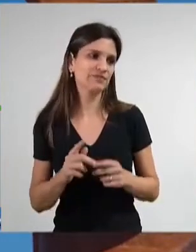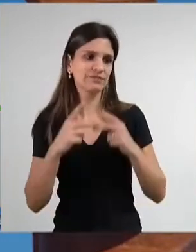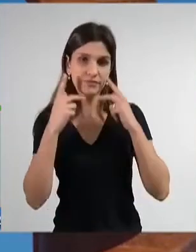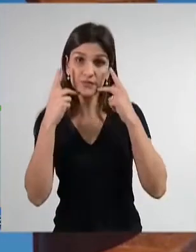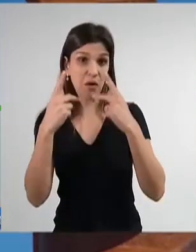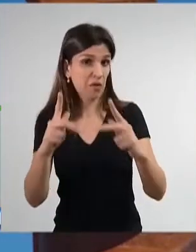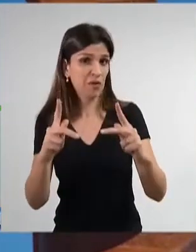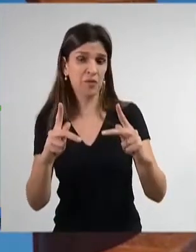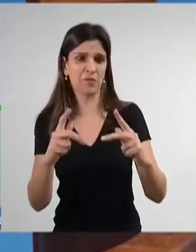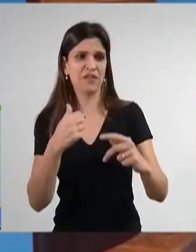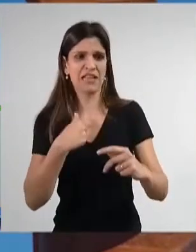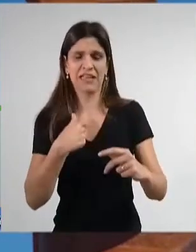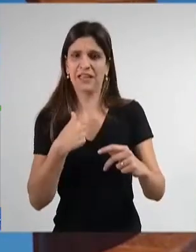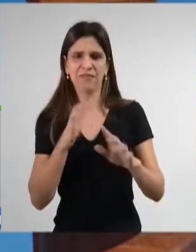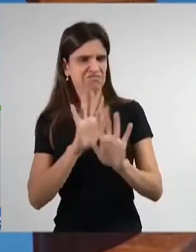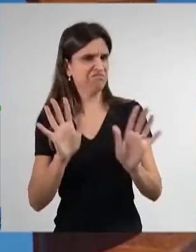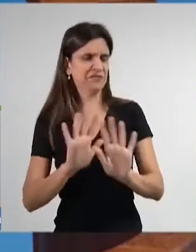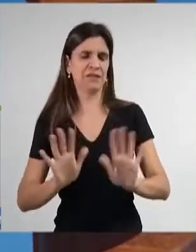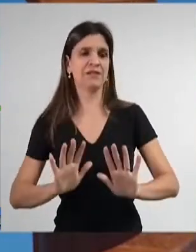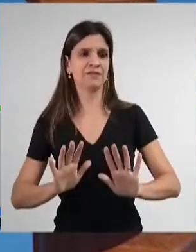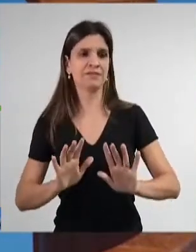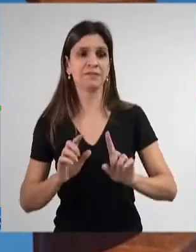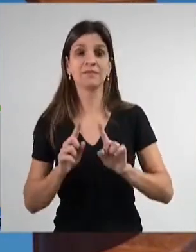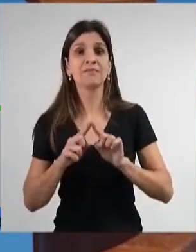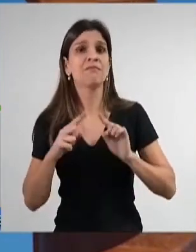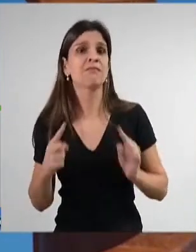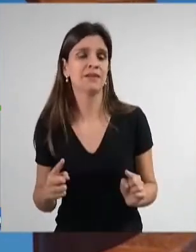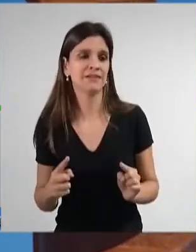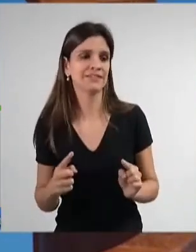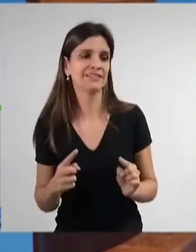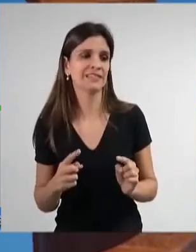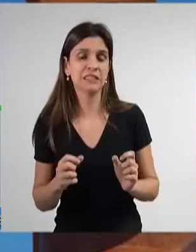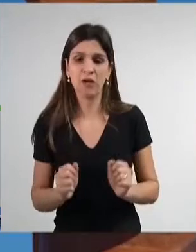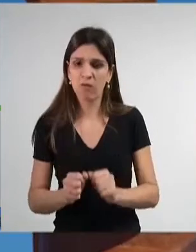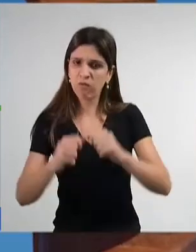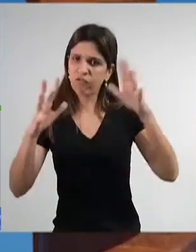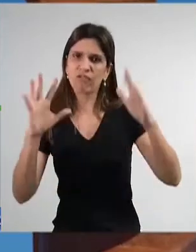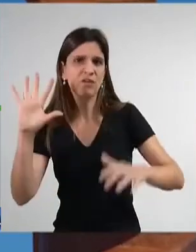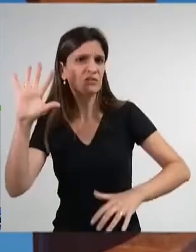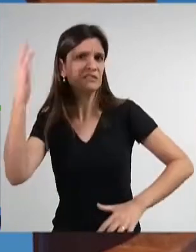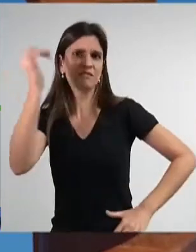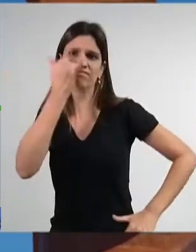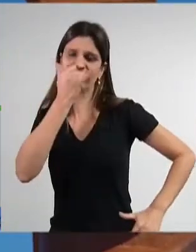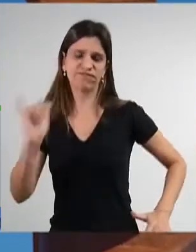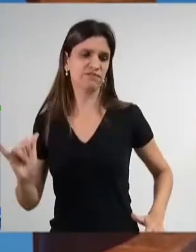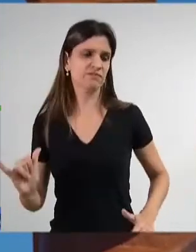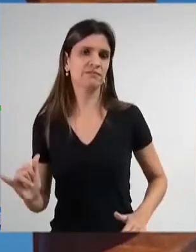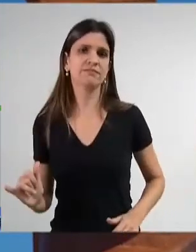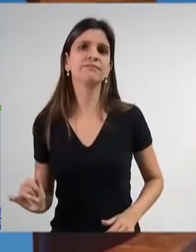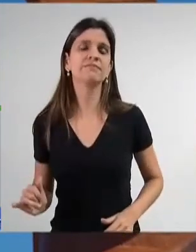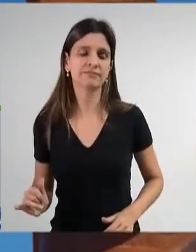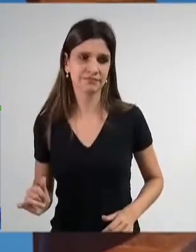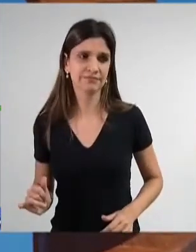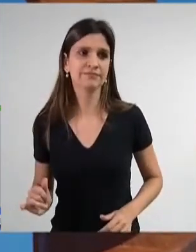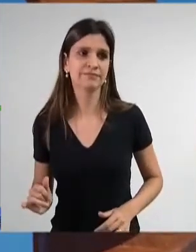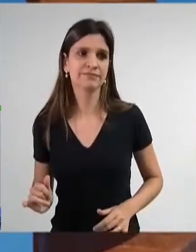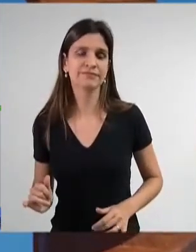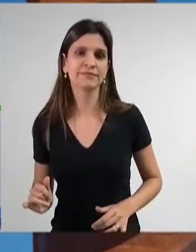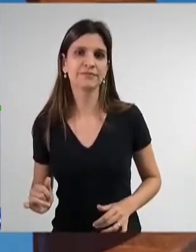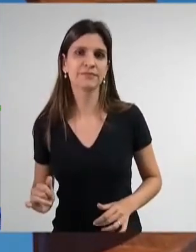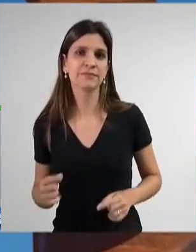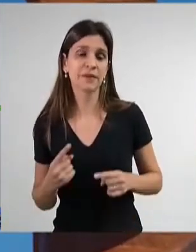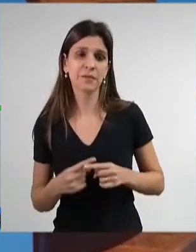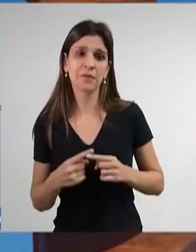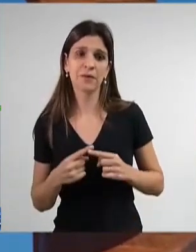gasolina. Olha a tragédia que pode acontecer assim em alto grau. E tem muitas conveniências aqui em Campo